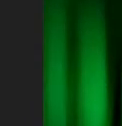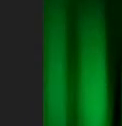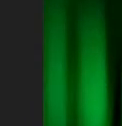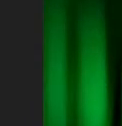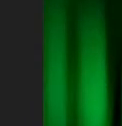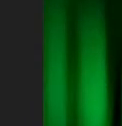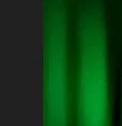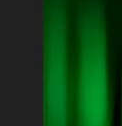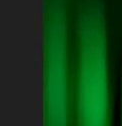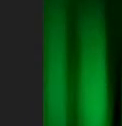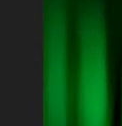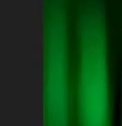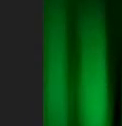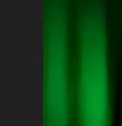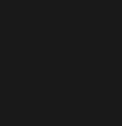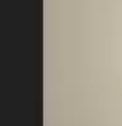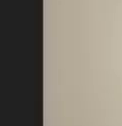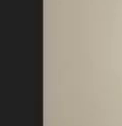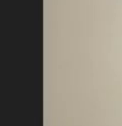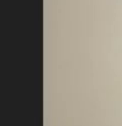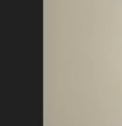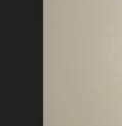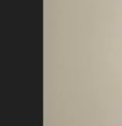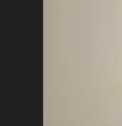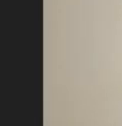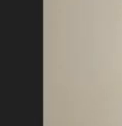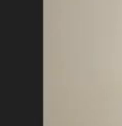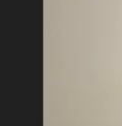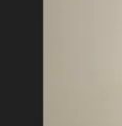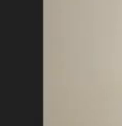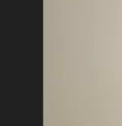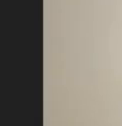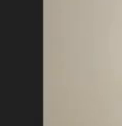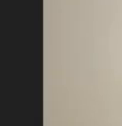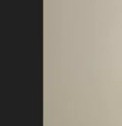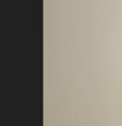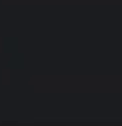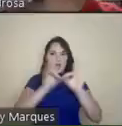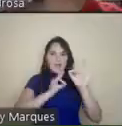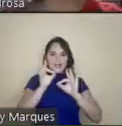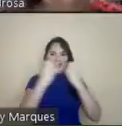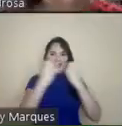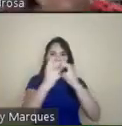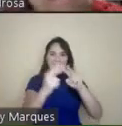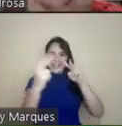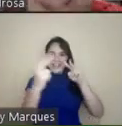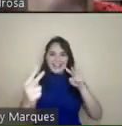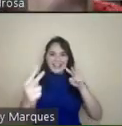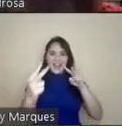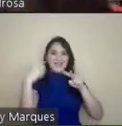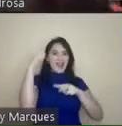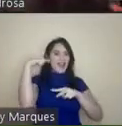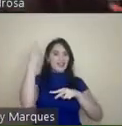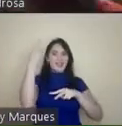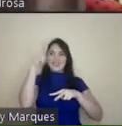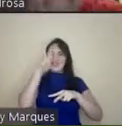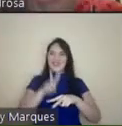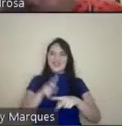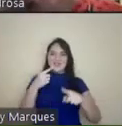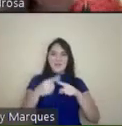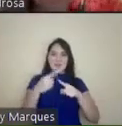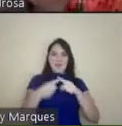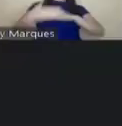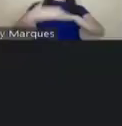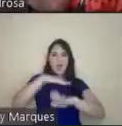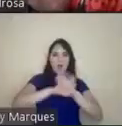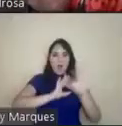assim, a gente, quem faz evento virtual fica doido duas vezes, quando está organizando e quando está fazendo. Porque tem sempre uma